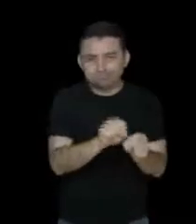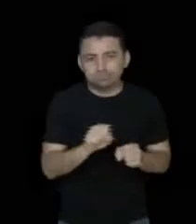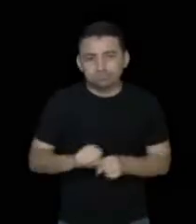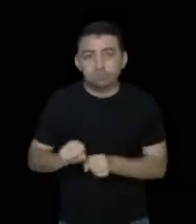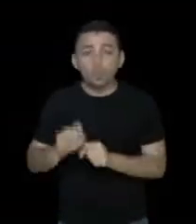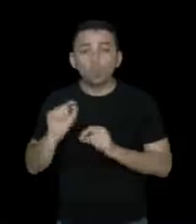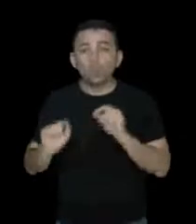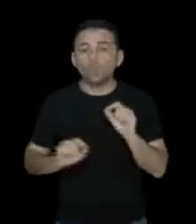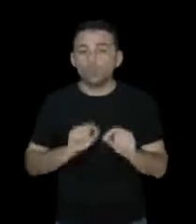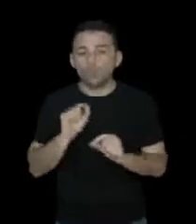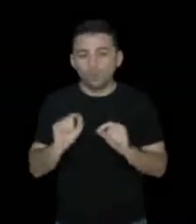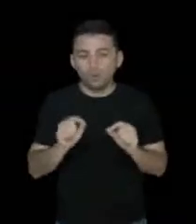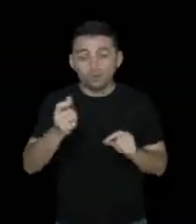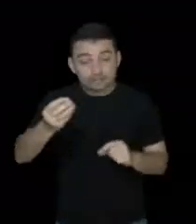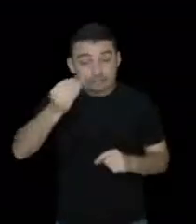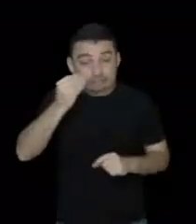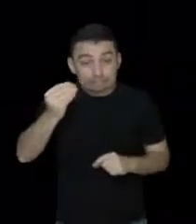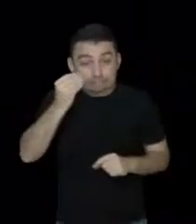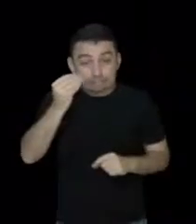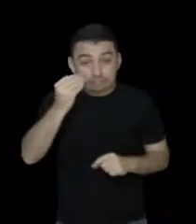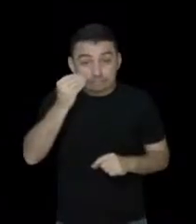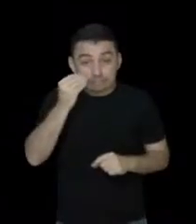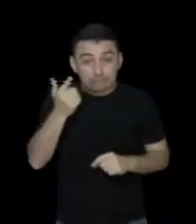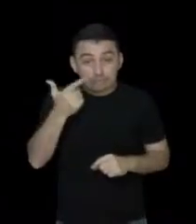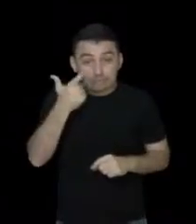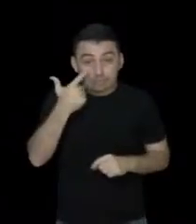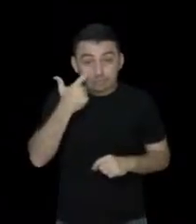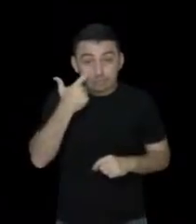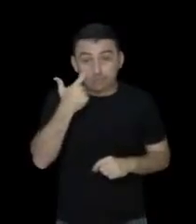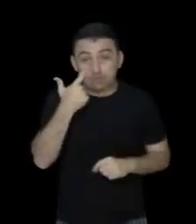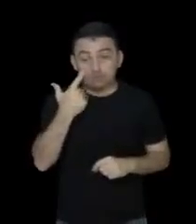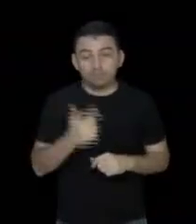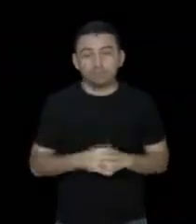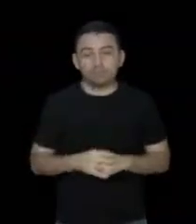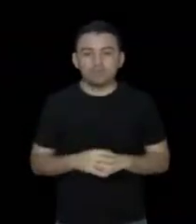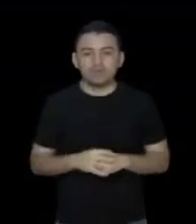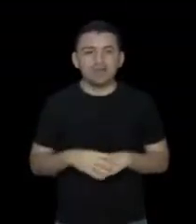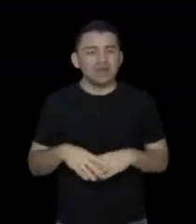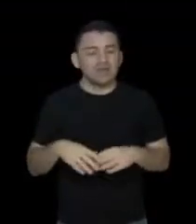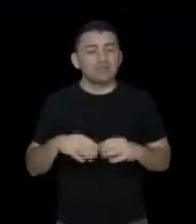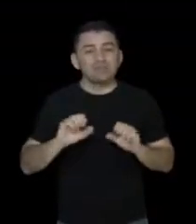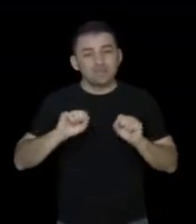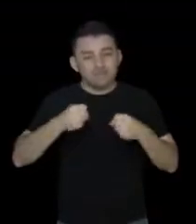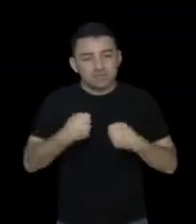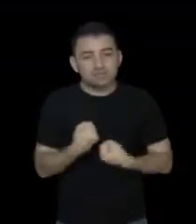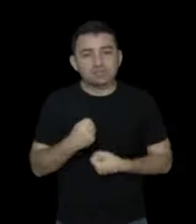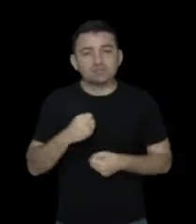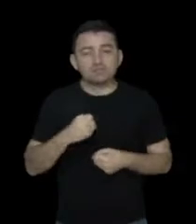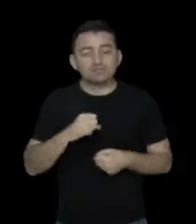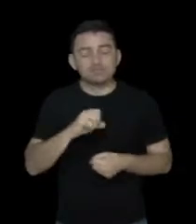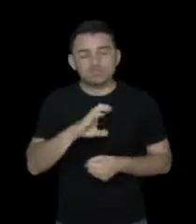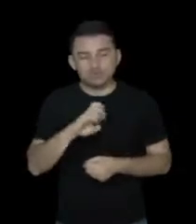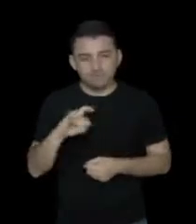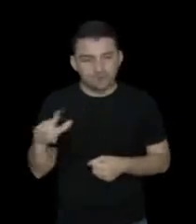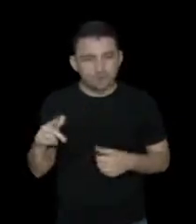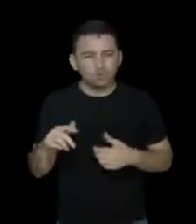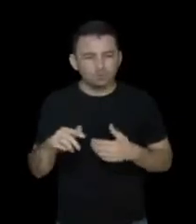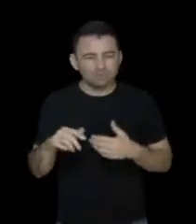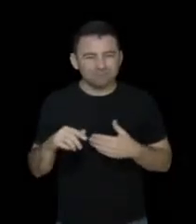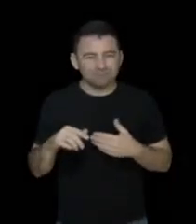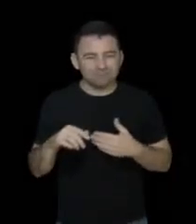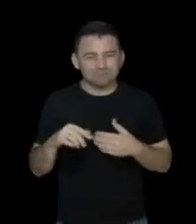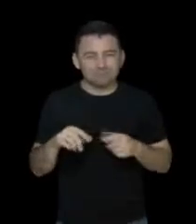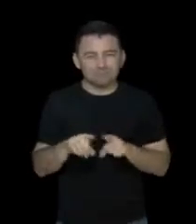para tentar de alguma forma fazer com que a defesa civil do Estado de Santa Catarina que já esteve